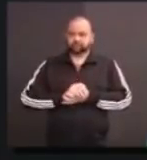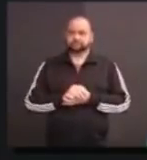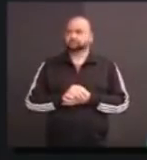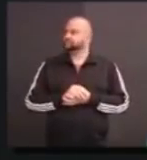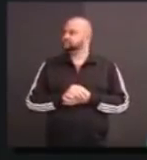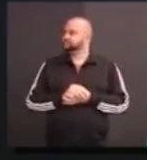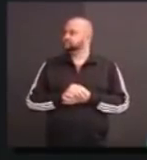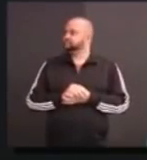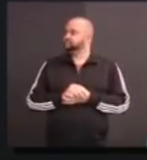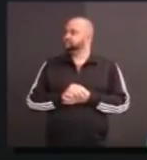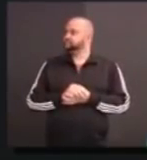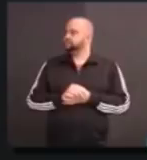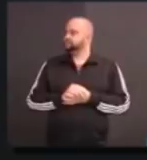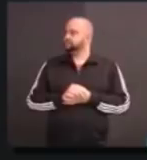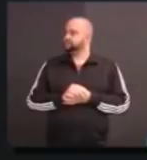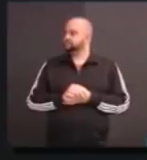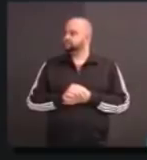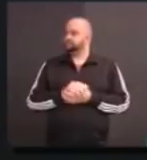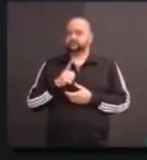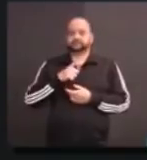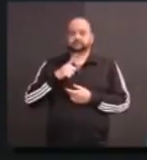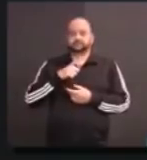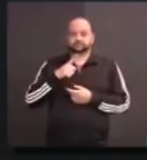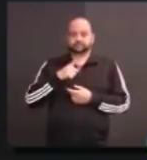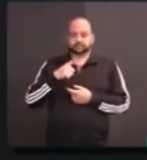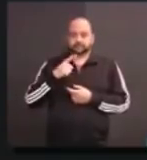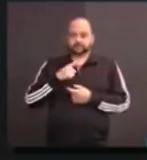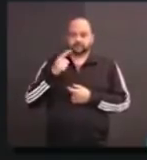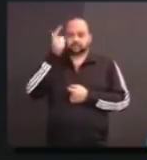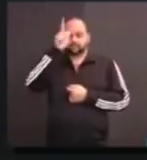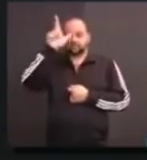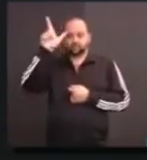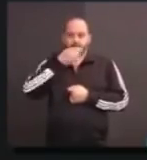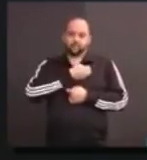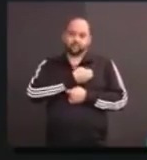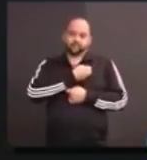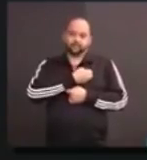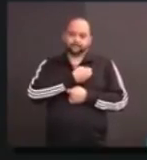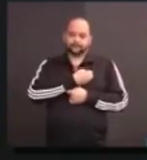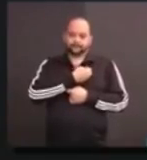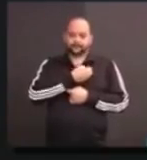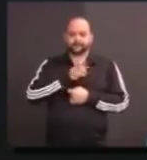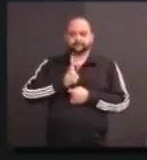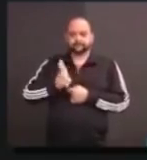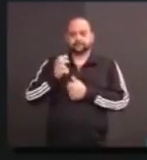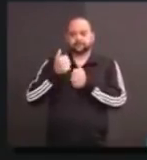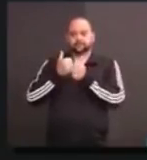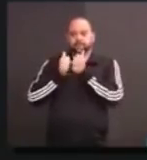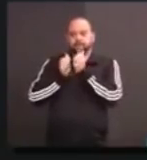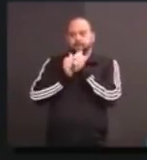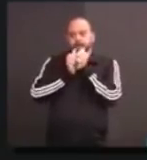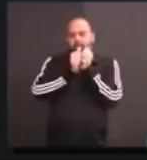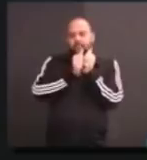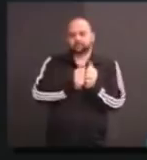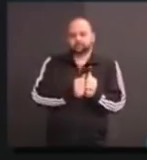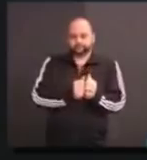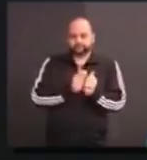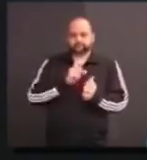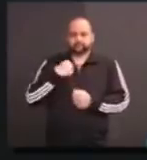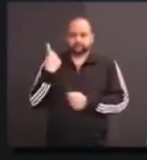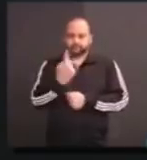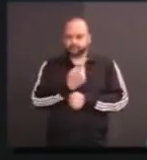devotados seareiros da vida maior, que sempre acompanham as